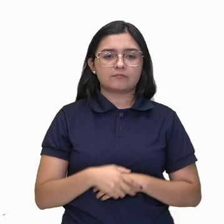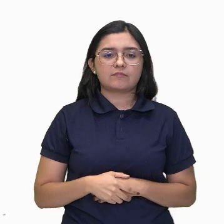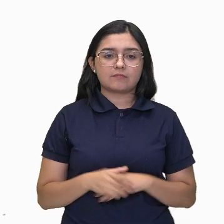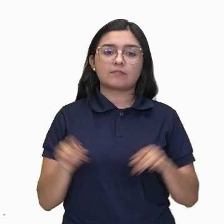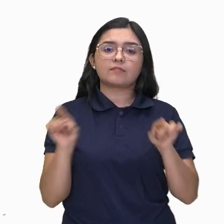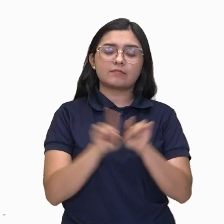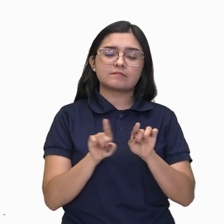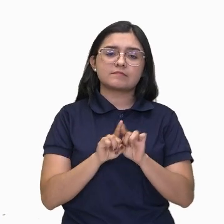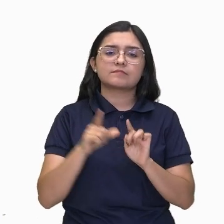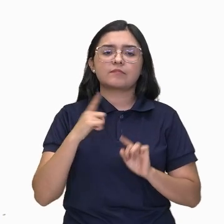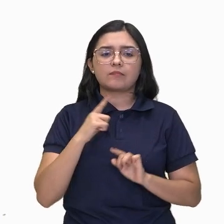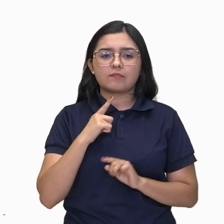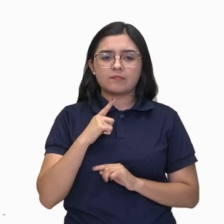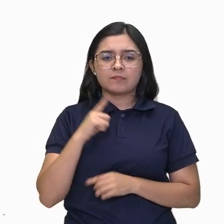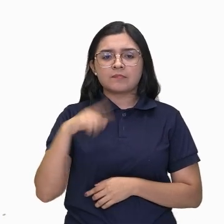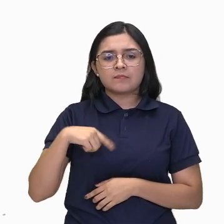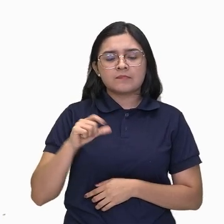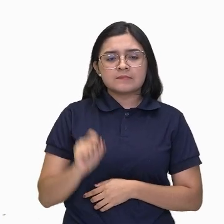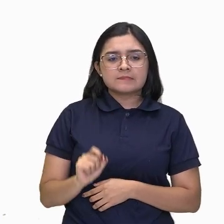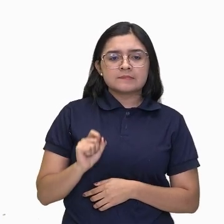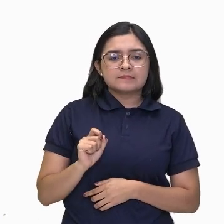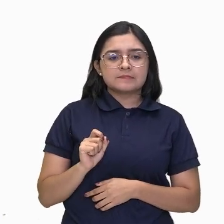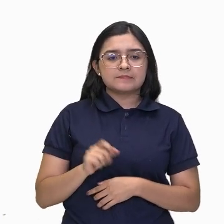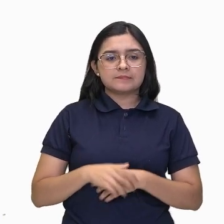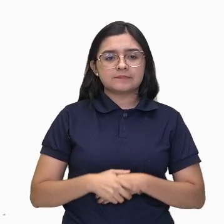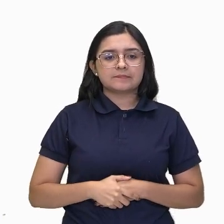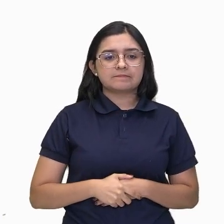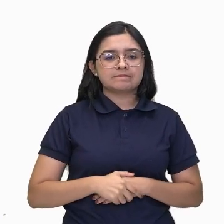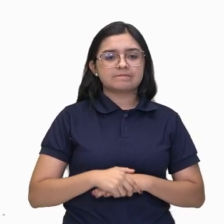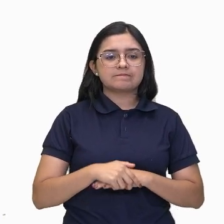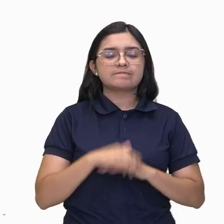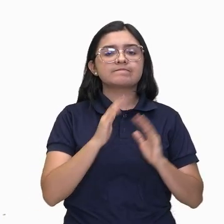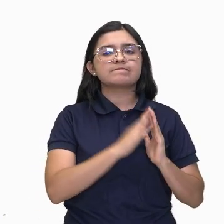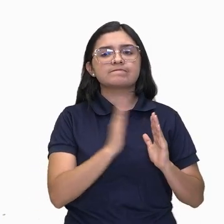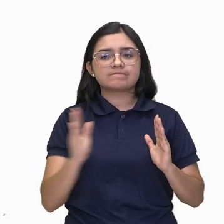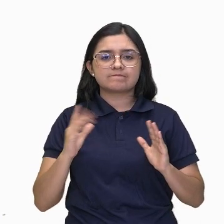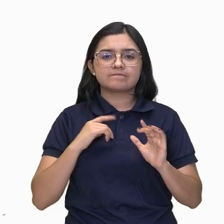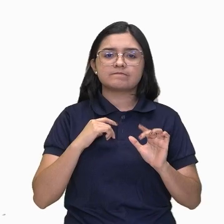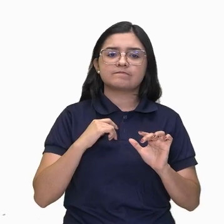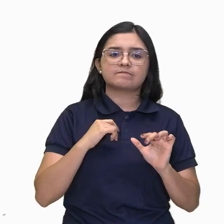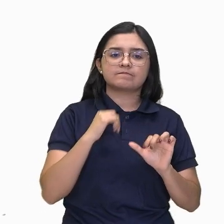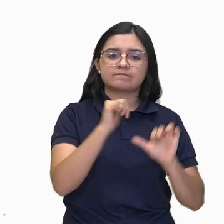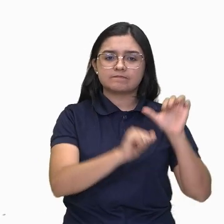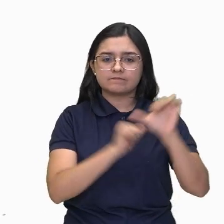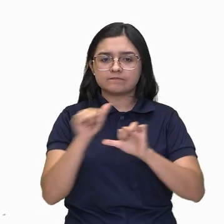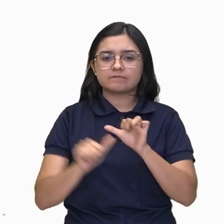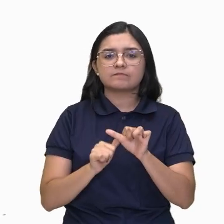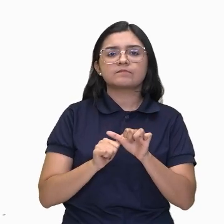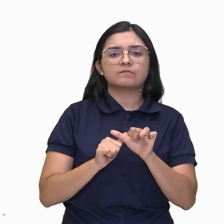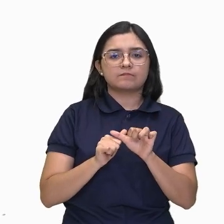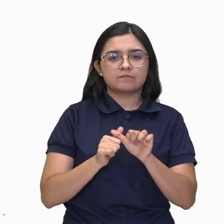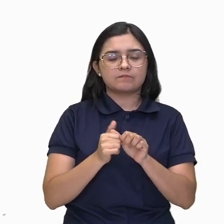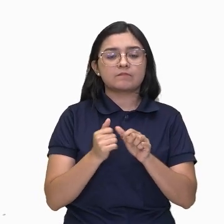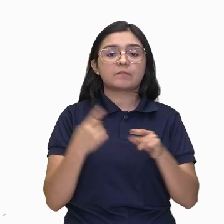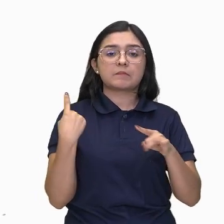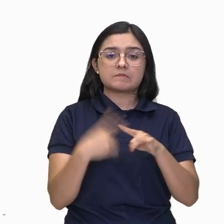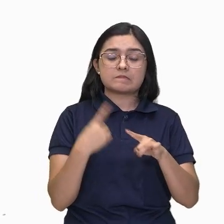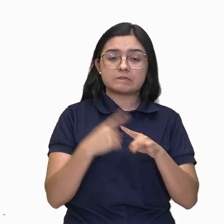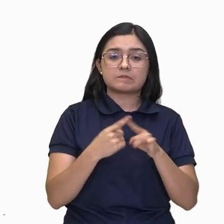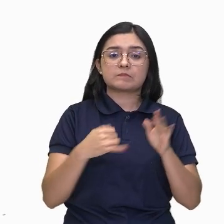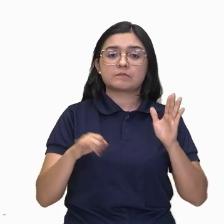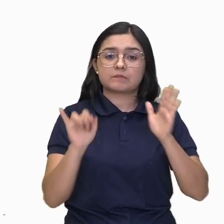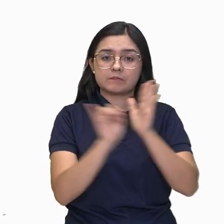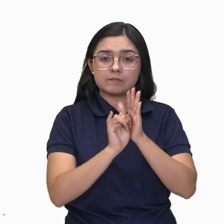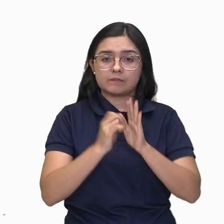um processo, né, de construção e de transformação. Por quê? Porque uma identidade